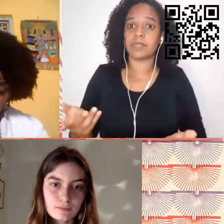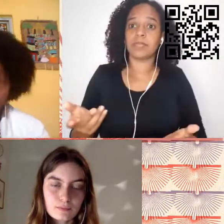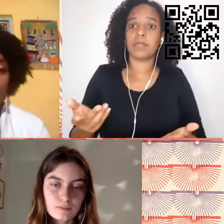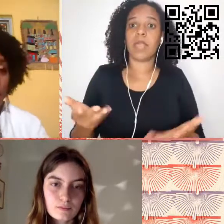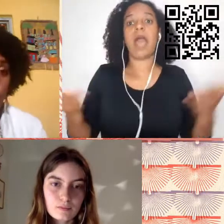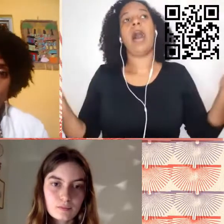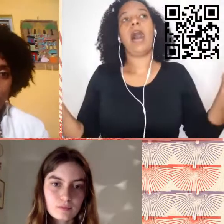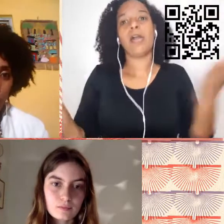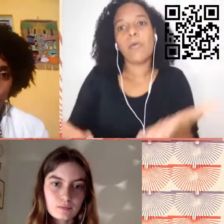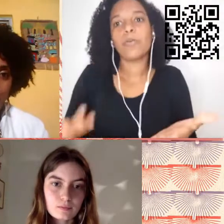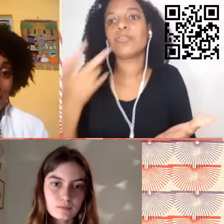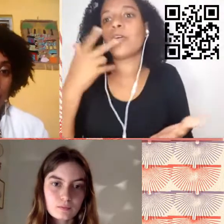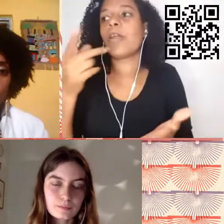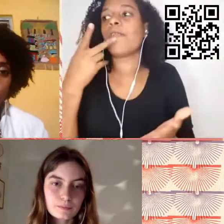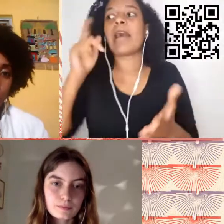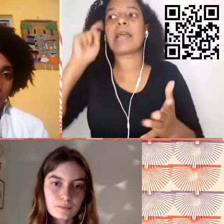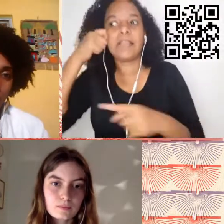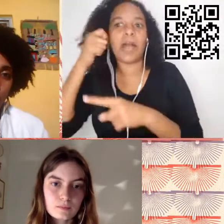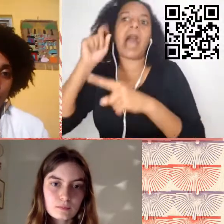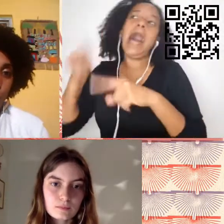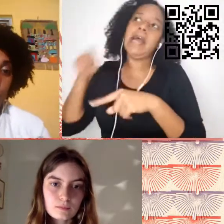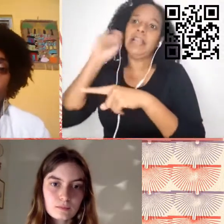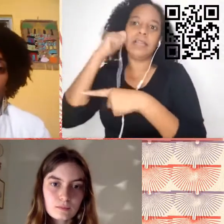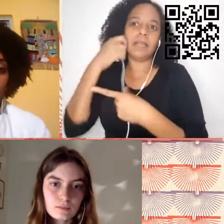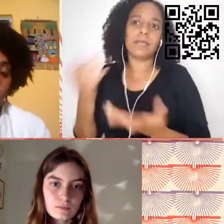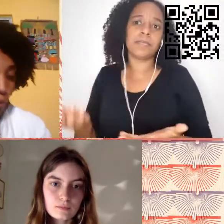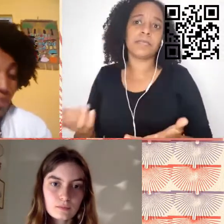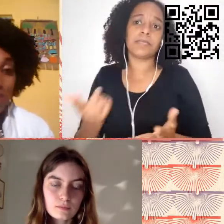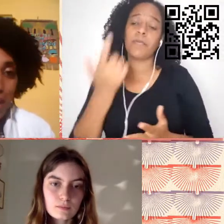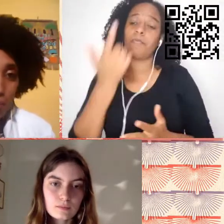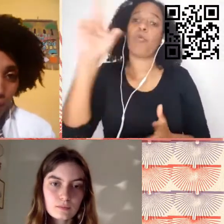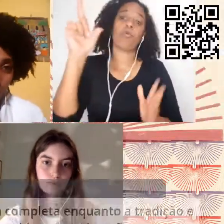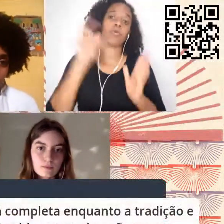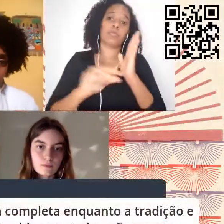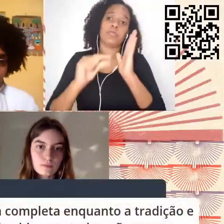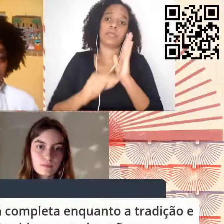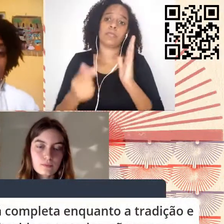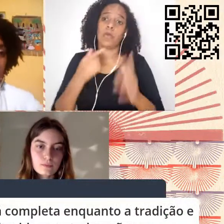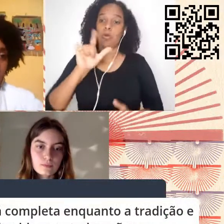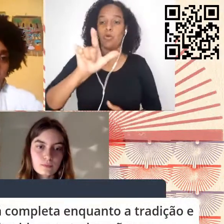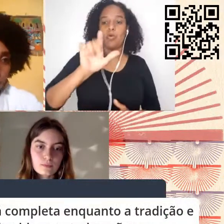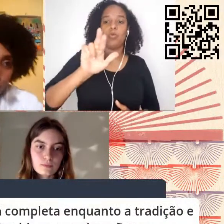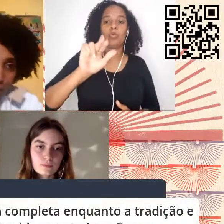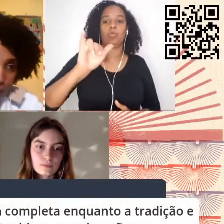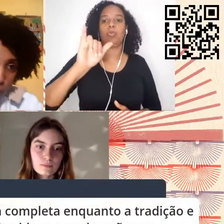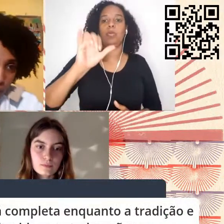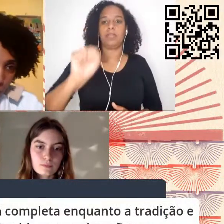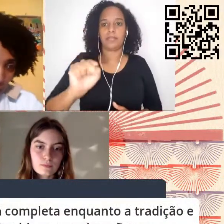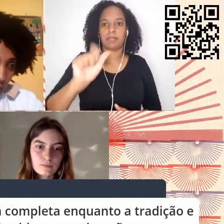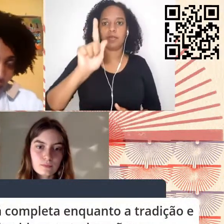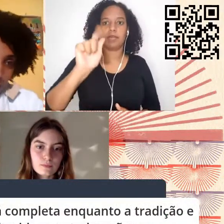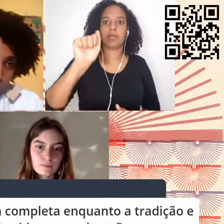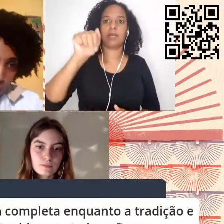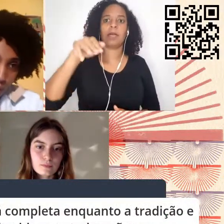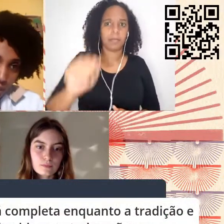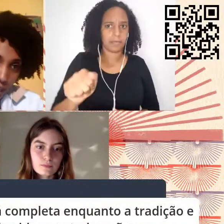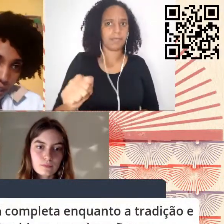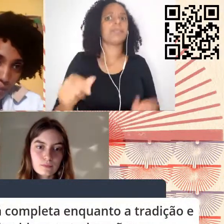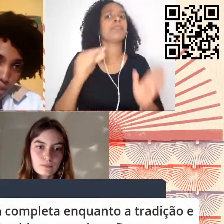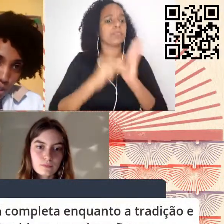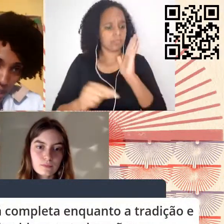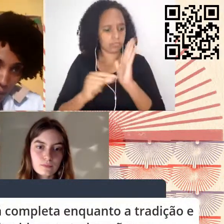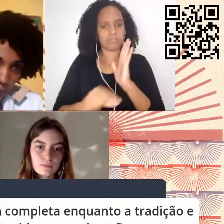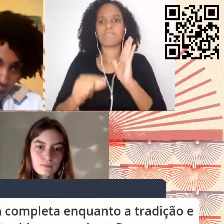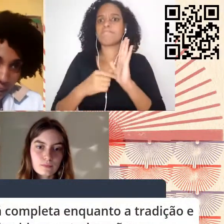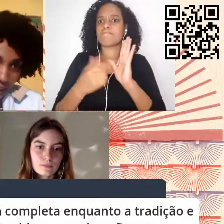Machado e outros autores tão quanto maravilhosos como o Luiz Gama, que é um dos símbolos também dessa literatura